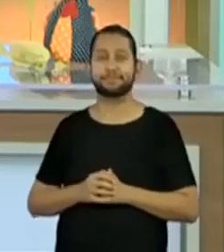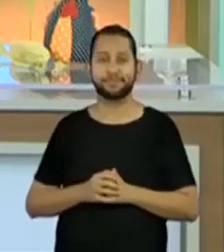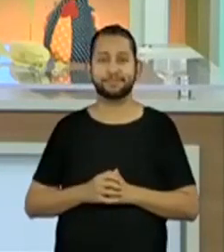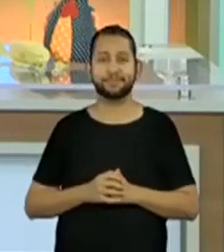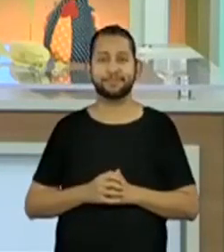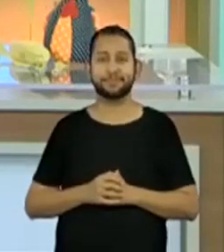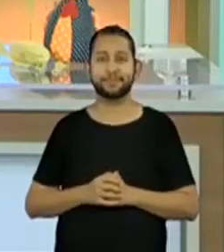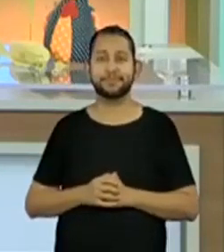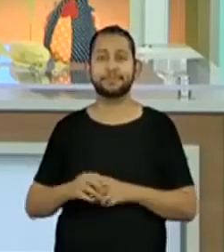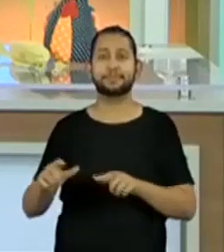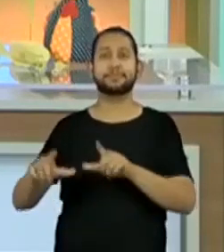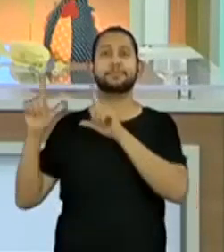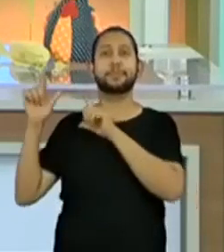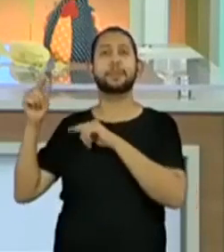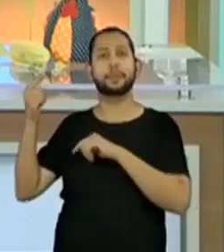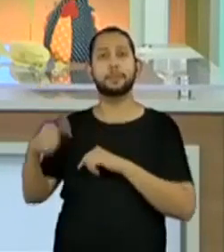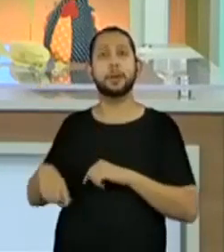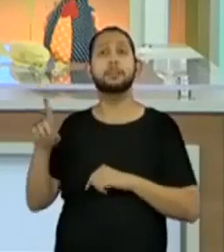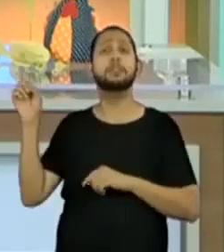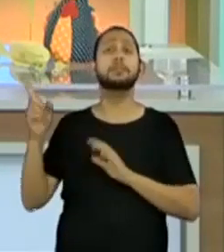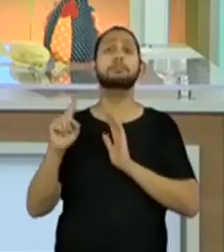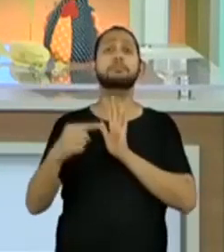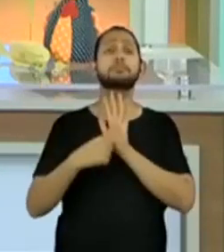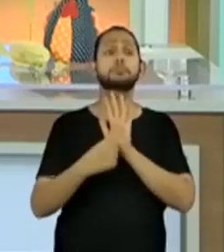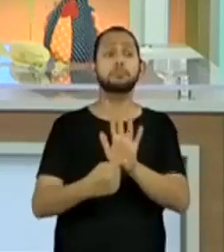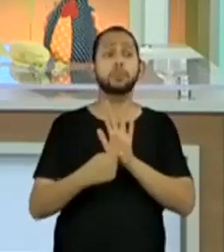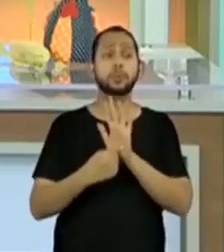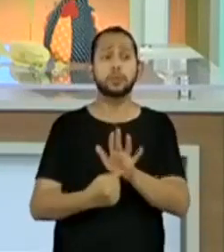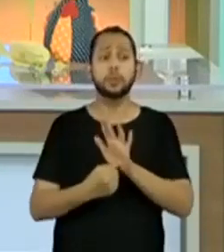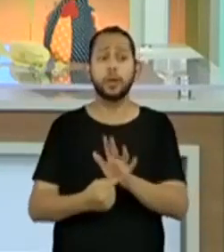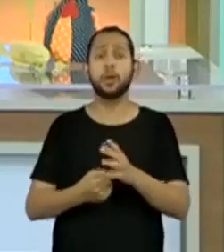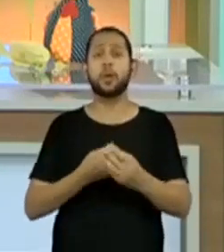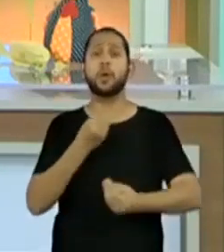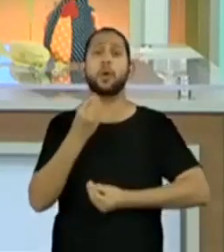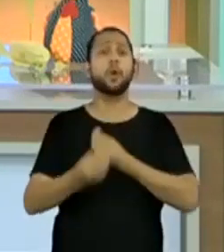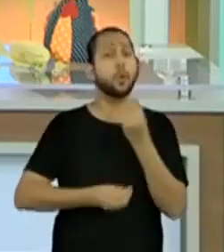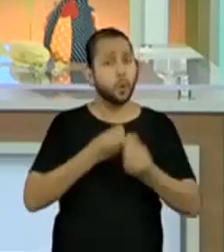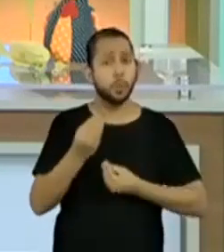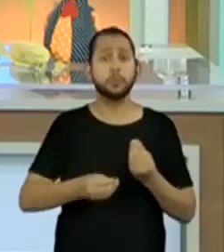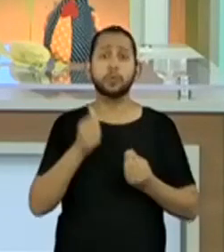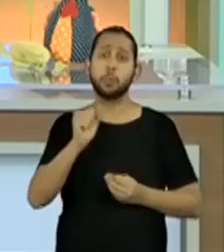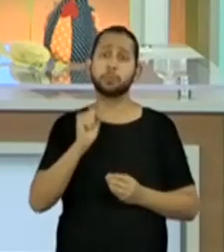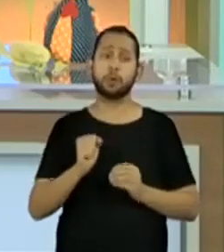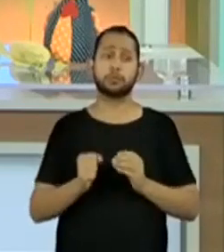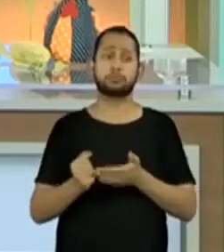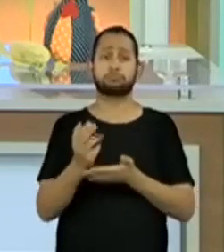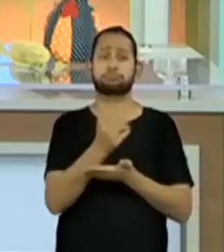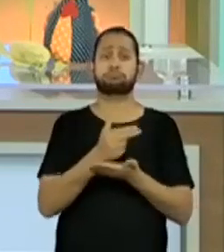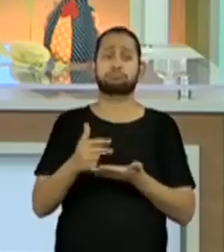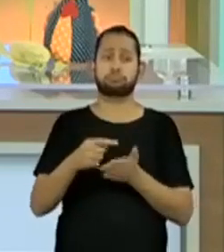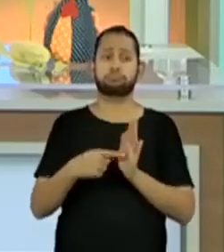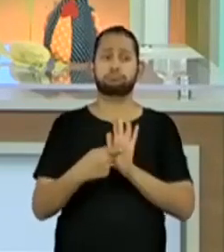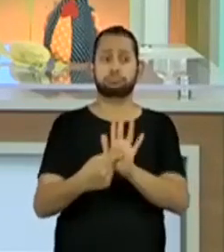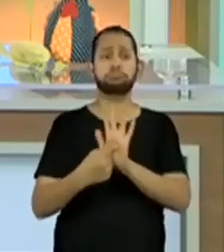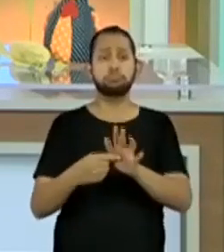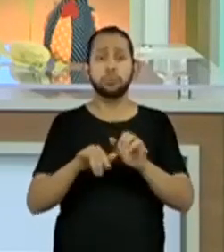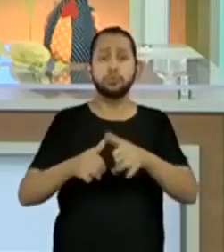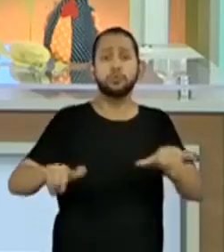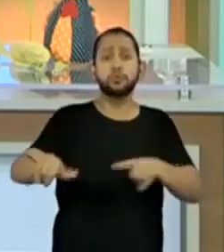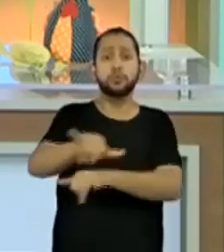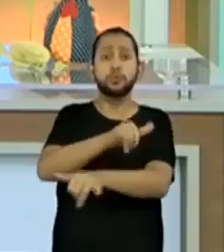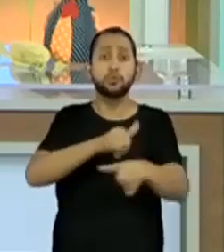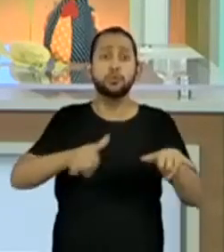o slide seguinte, vai mostrar a maneira como eu posso representar, né, a